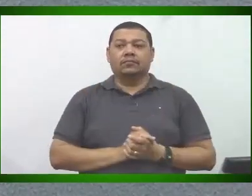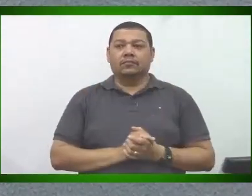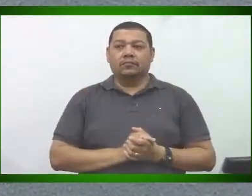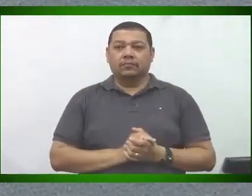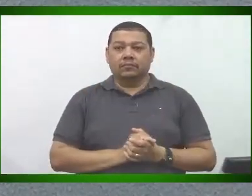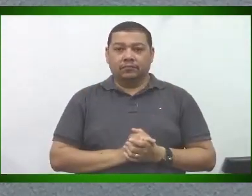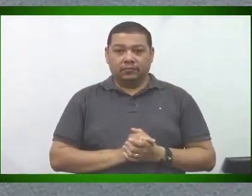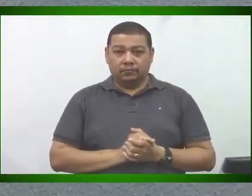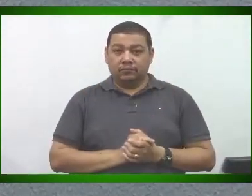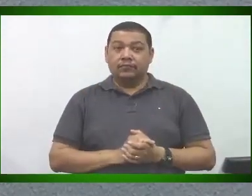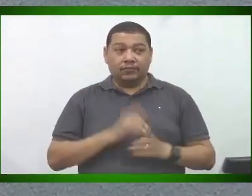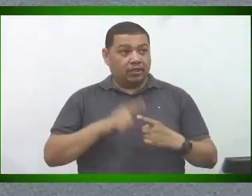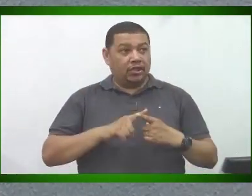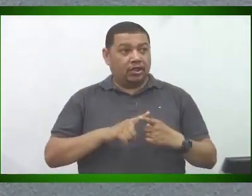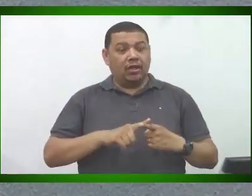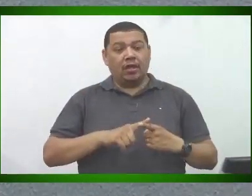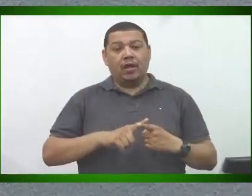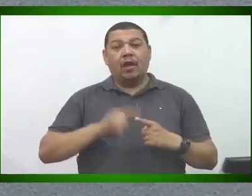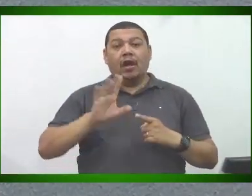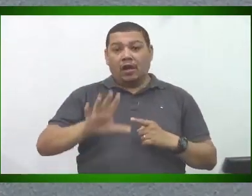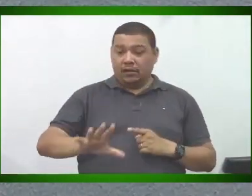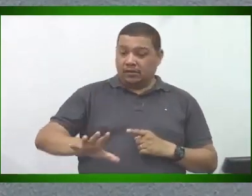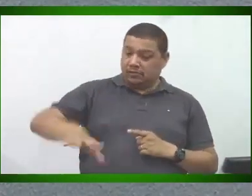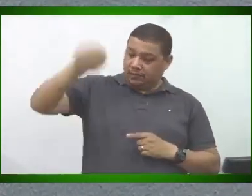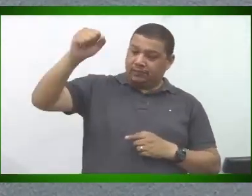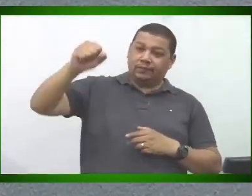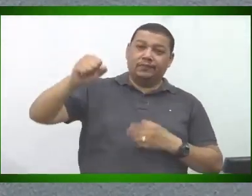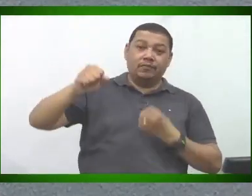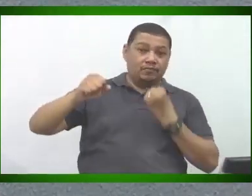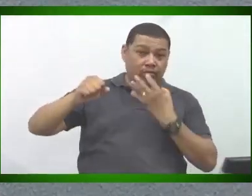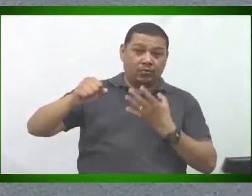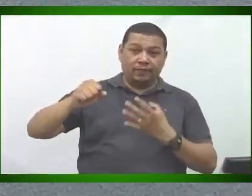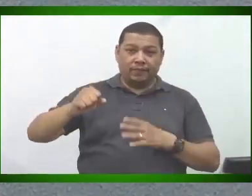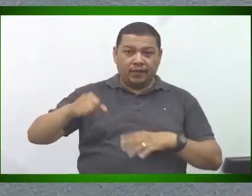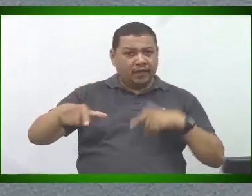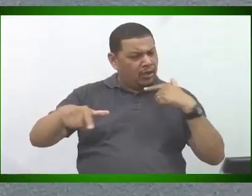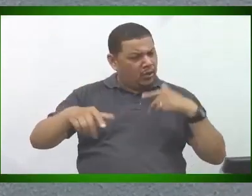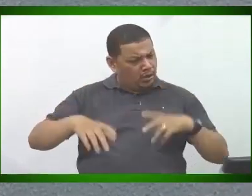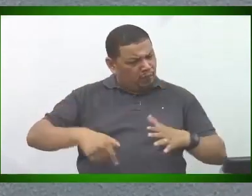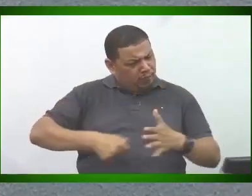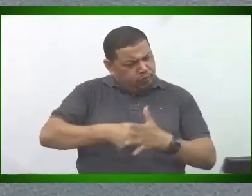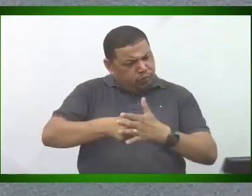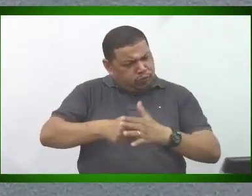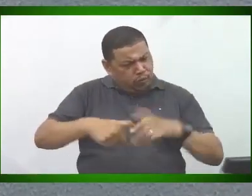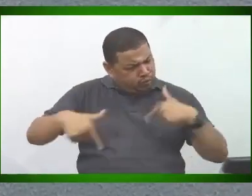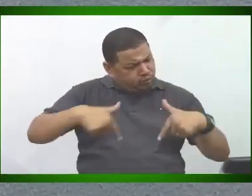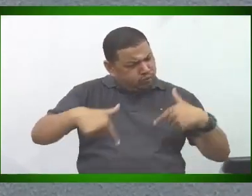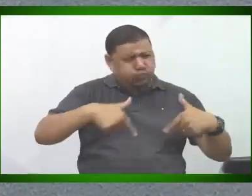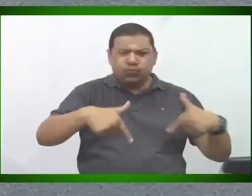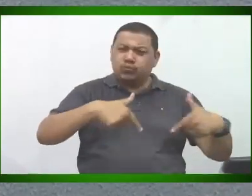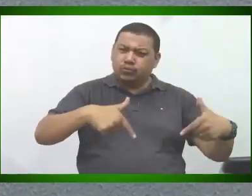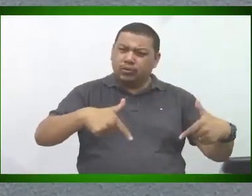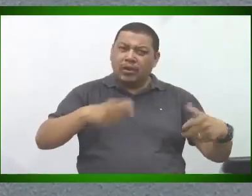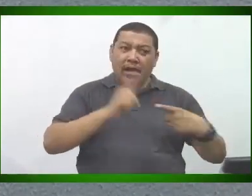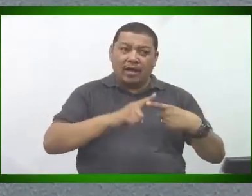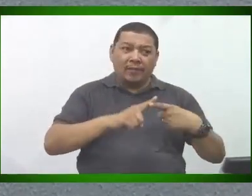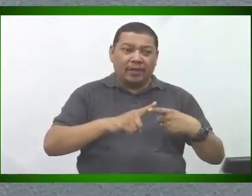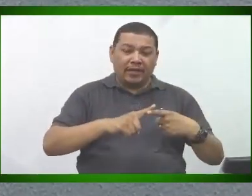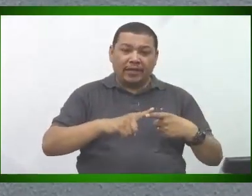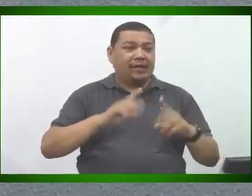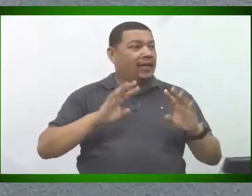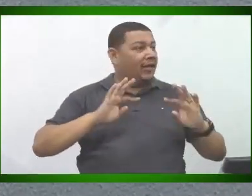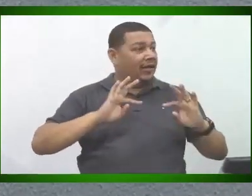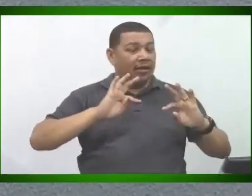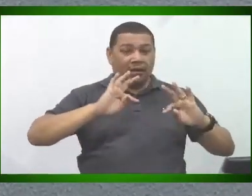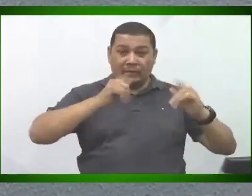participantes, que vençam o melhor, que vocês façam o melhor nessa taça aí, ao qual ela é muito desejada por